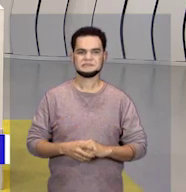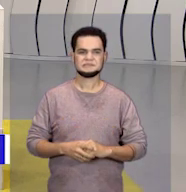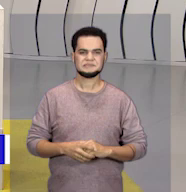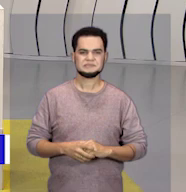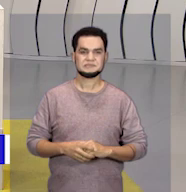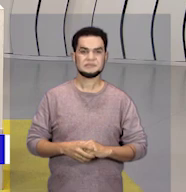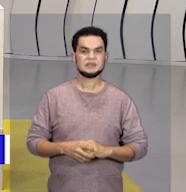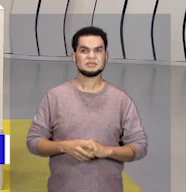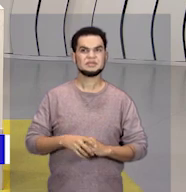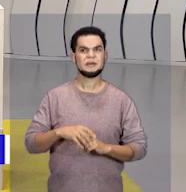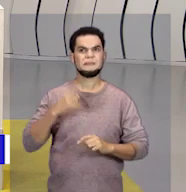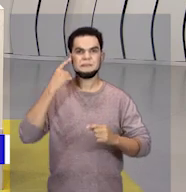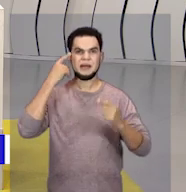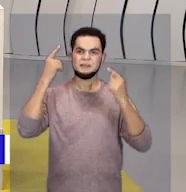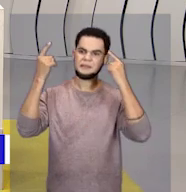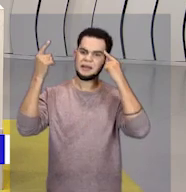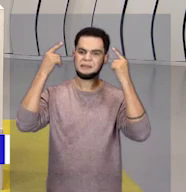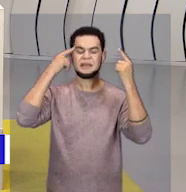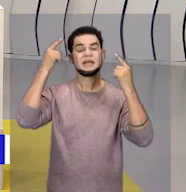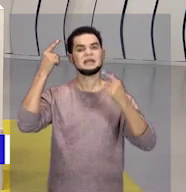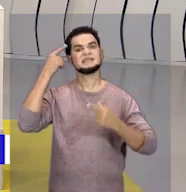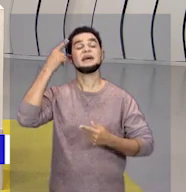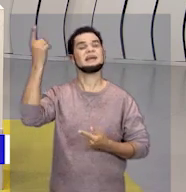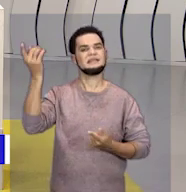exprimir ideias.